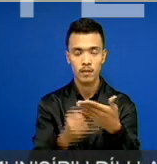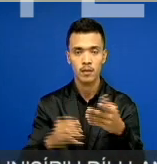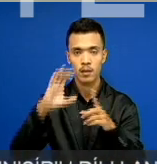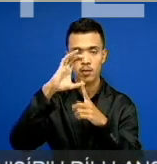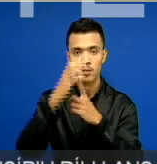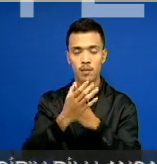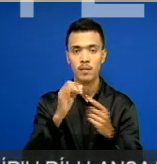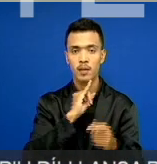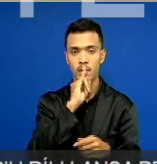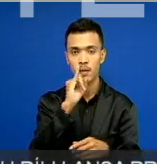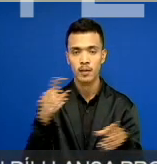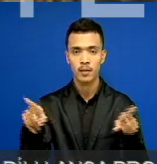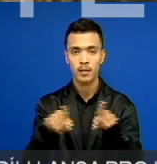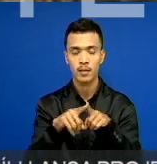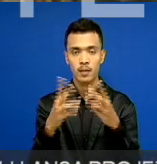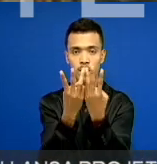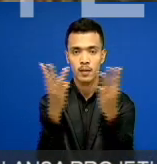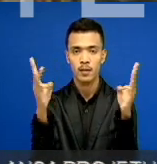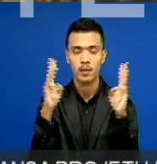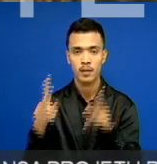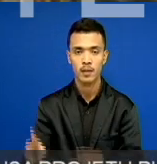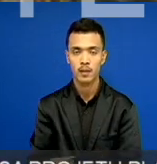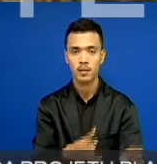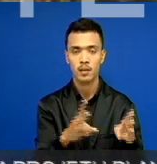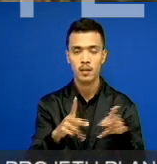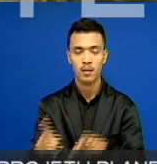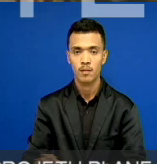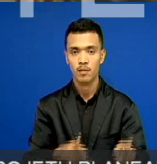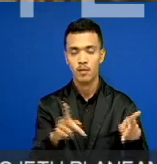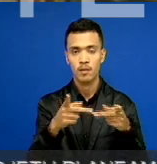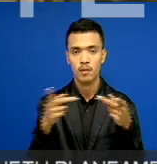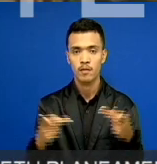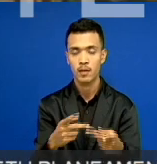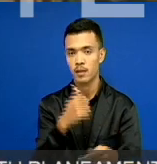Timor Macanesan, para edicir a estrada público, no Fatin Seluk Tang nebe